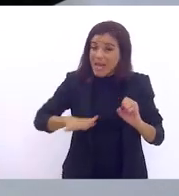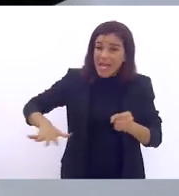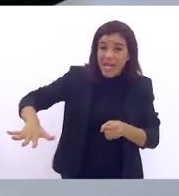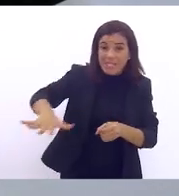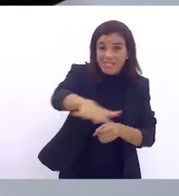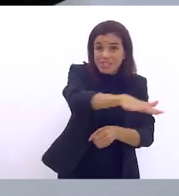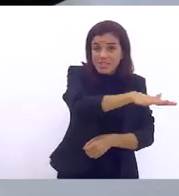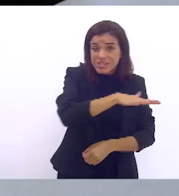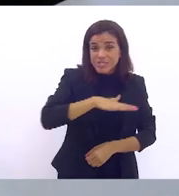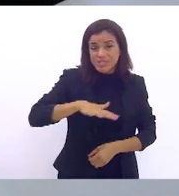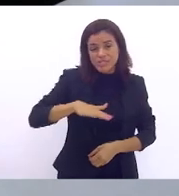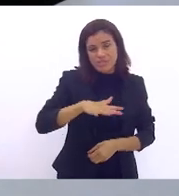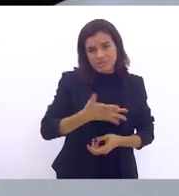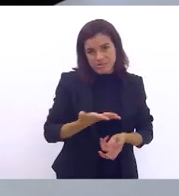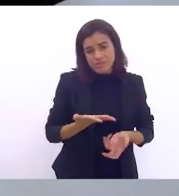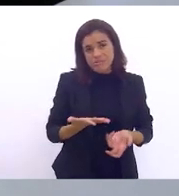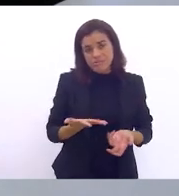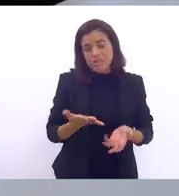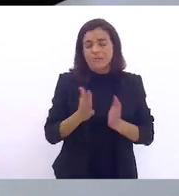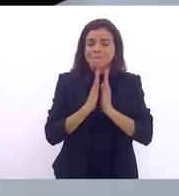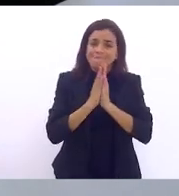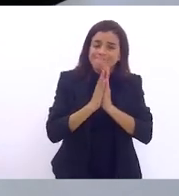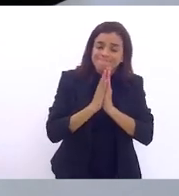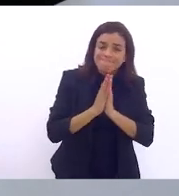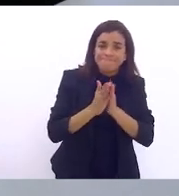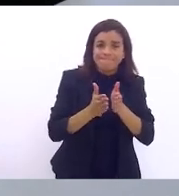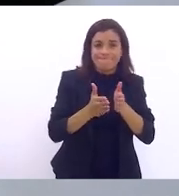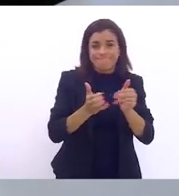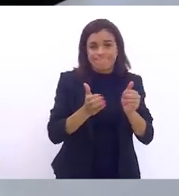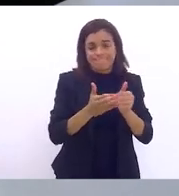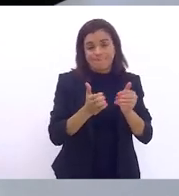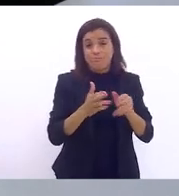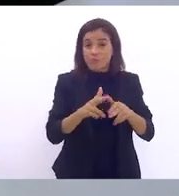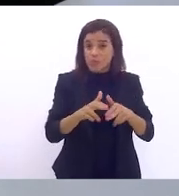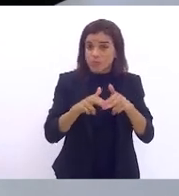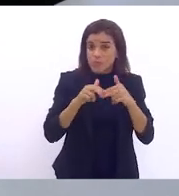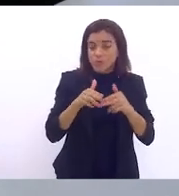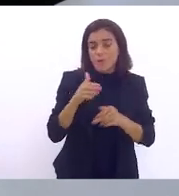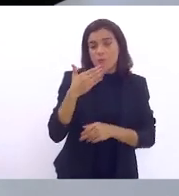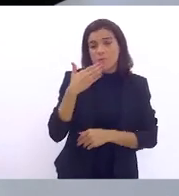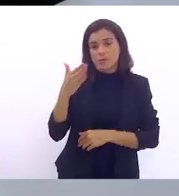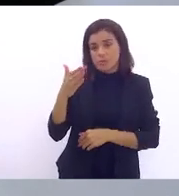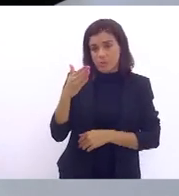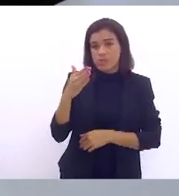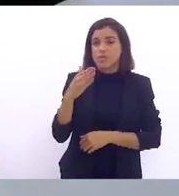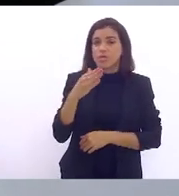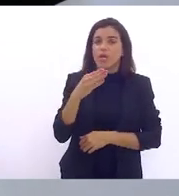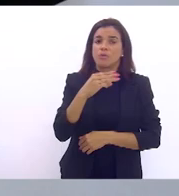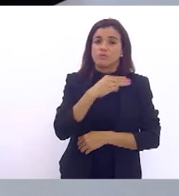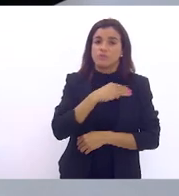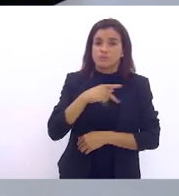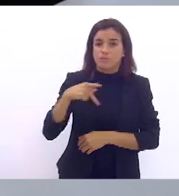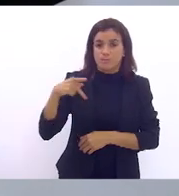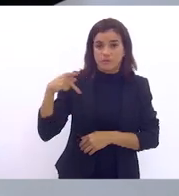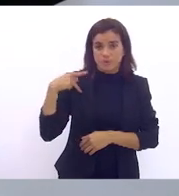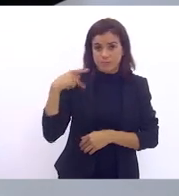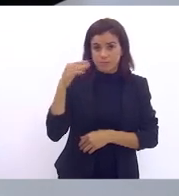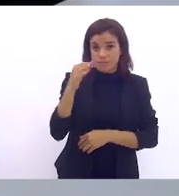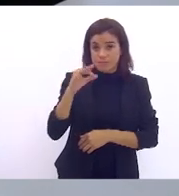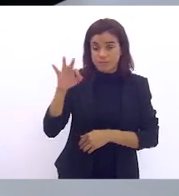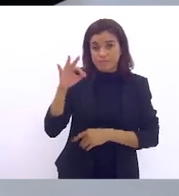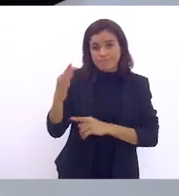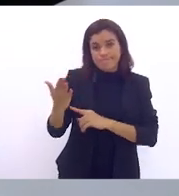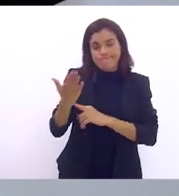deput mor Essa é minha Súplica e por isso eu acionei o Ministério Público Federal para nos ajudar